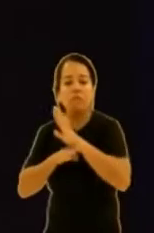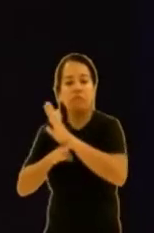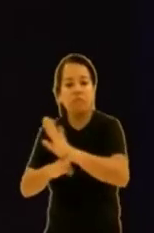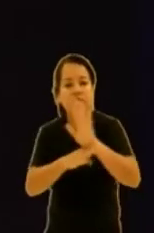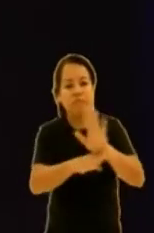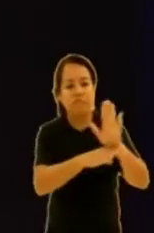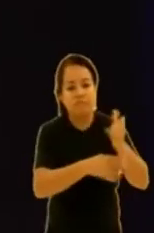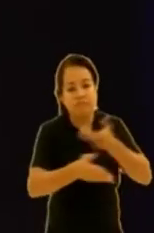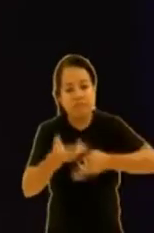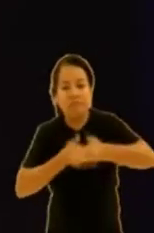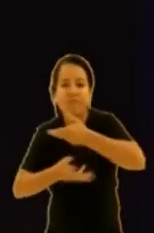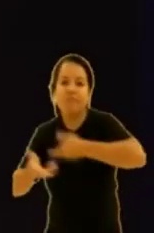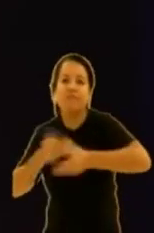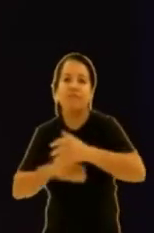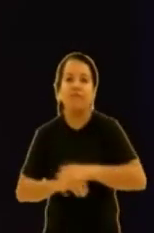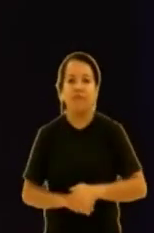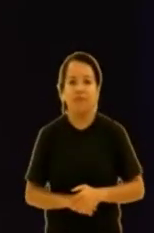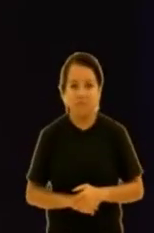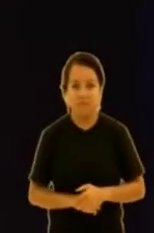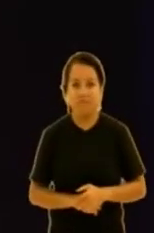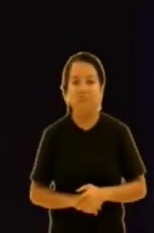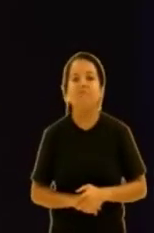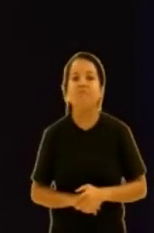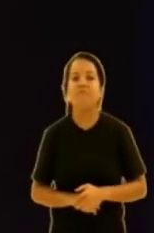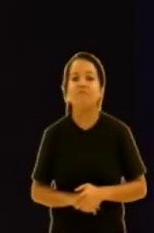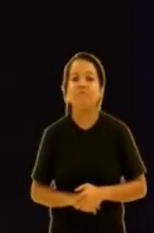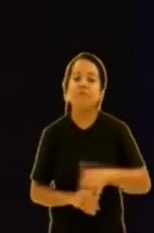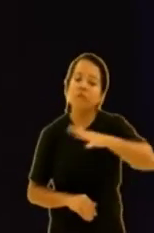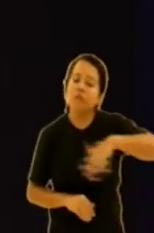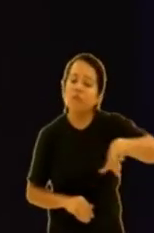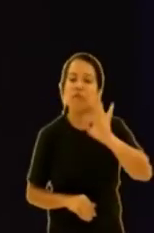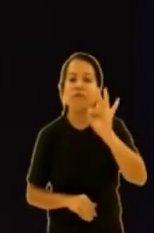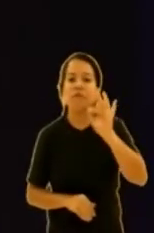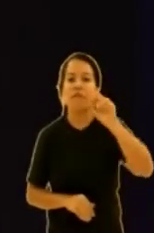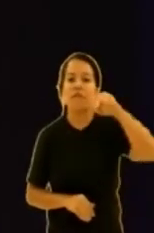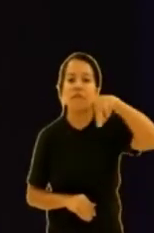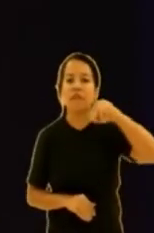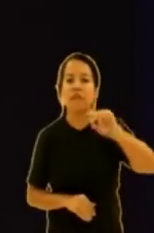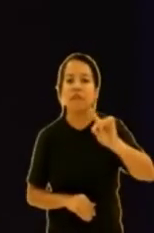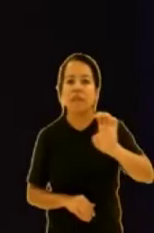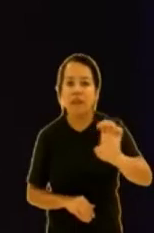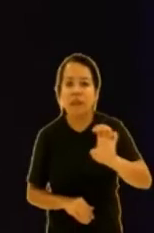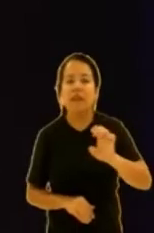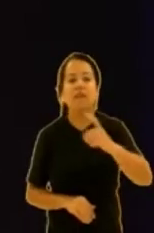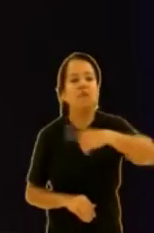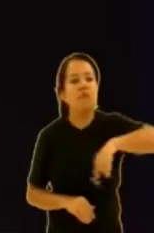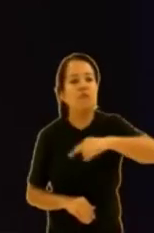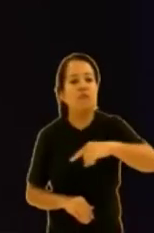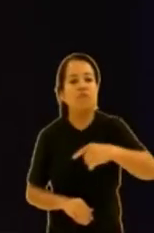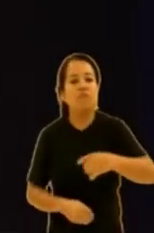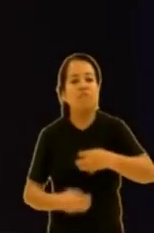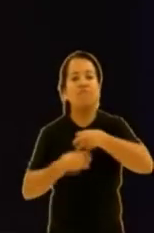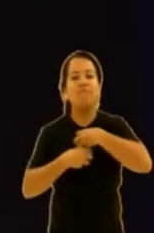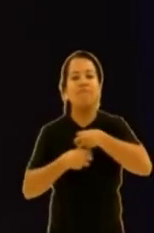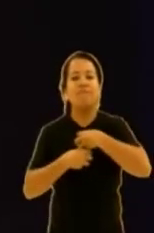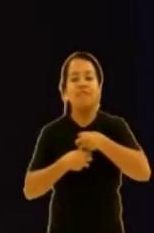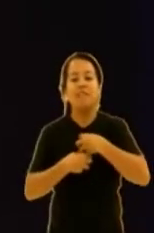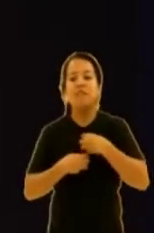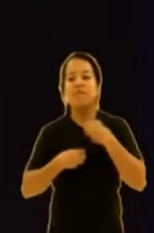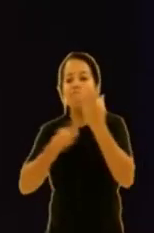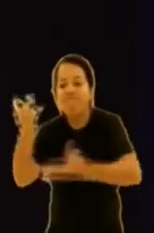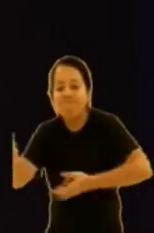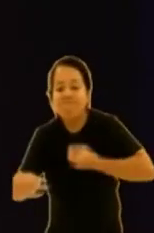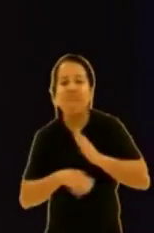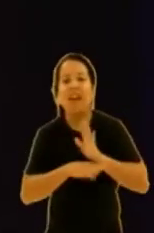nessa condição que a gente se coloca. Nós, todos do FNDE, temos esse espírito de servidores públicos, de servir a